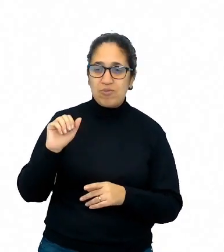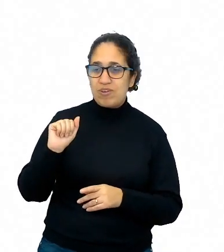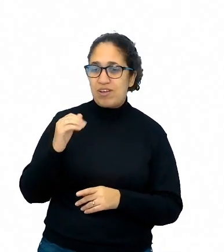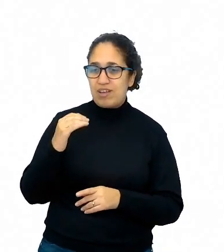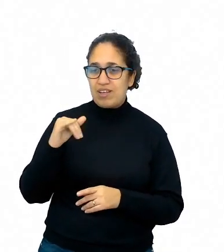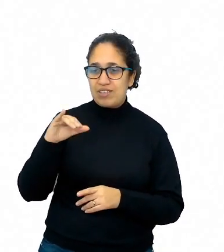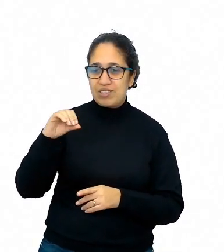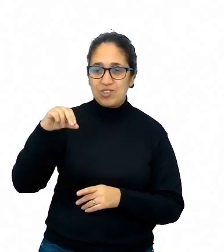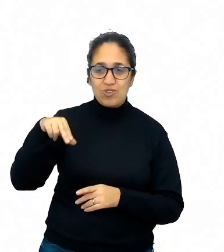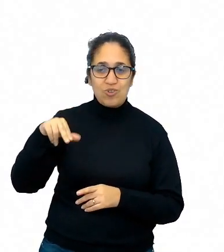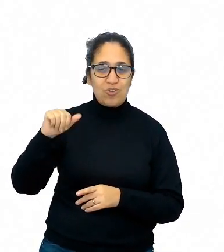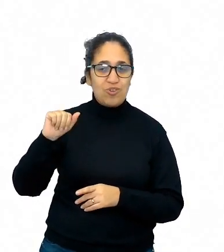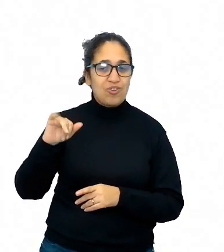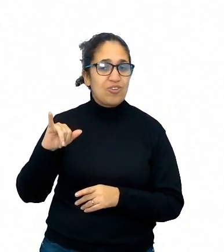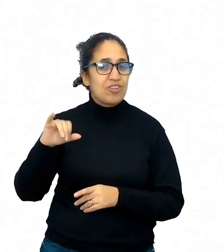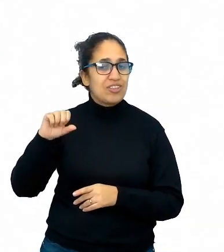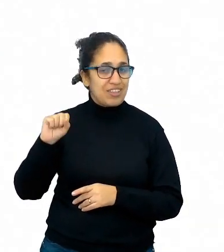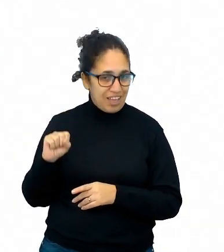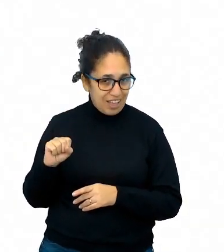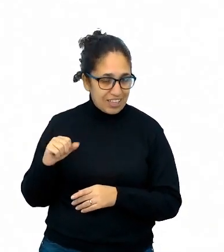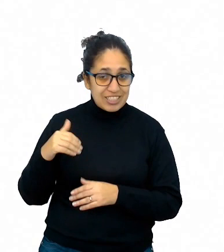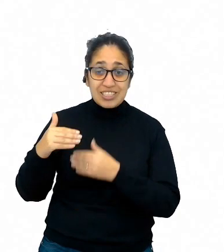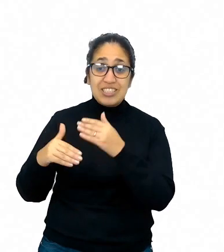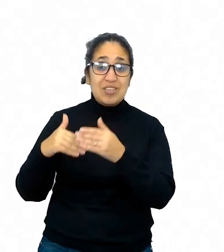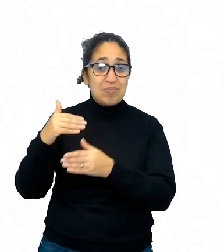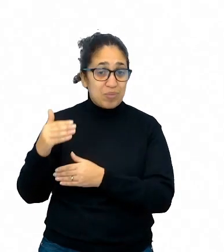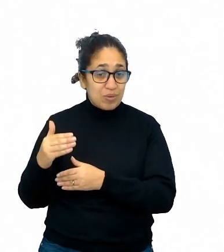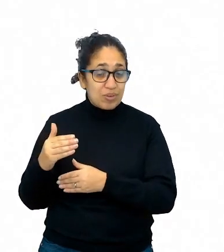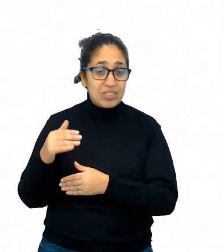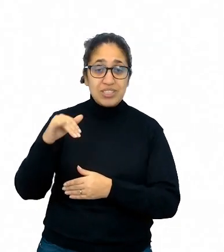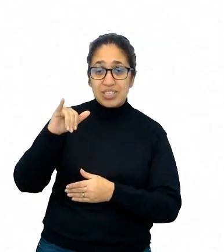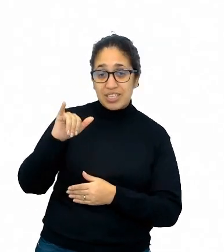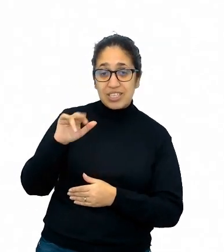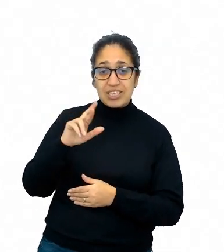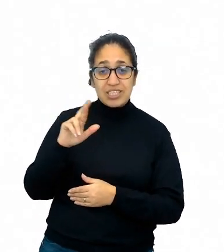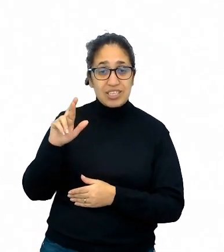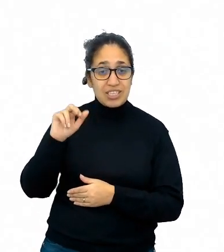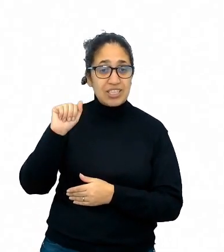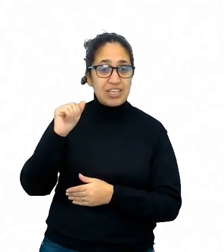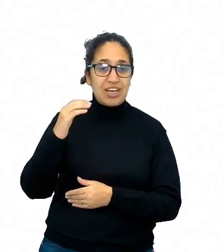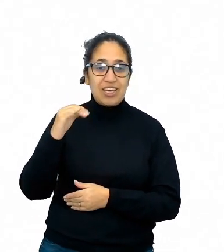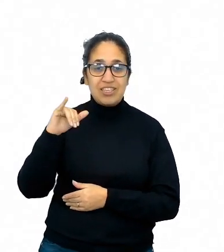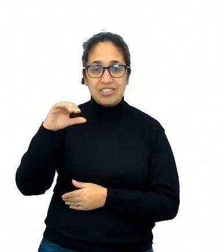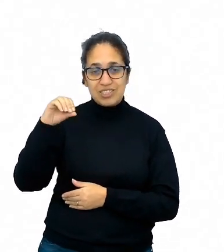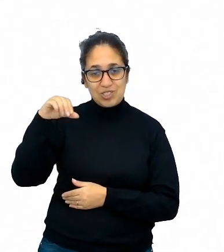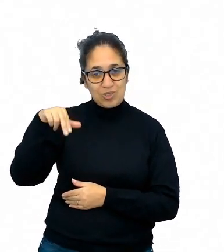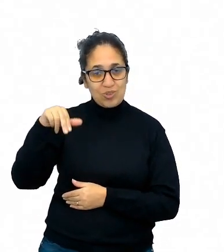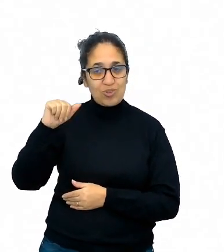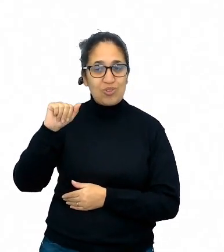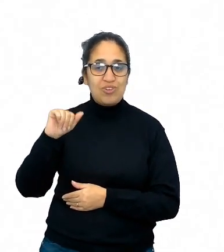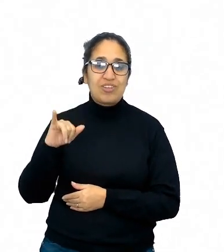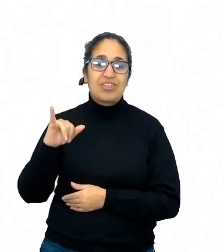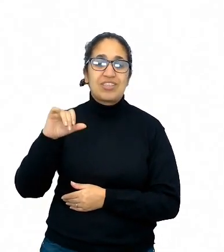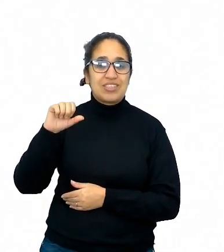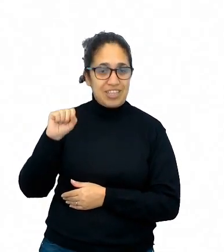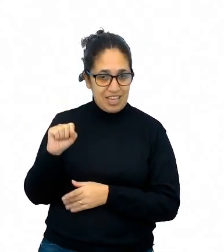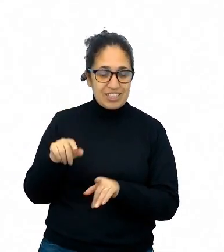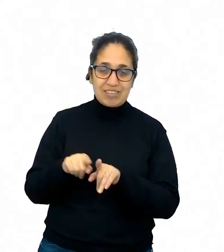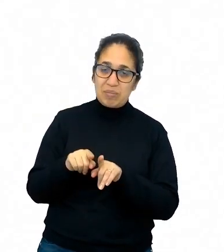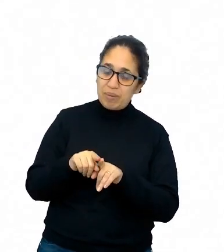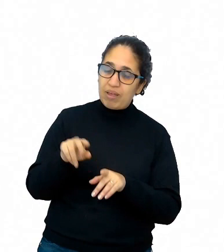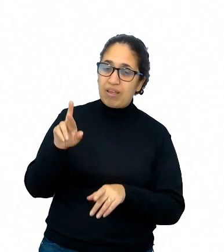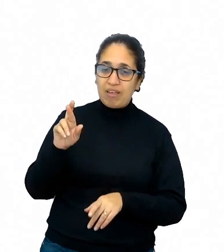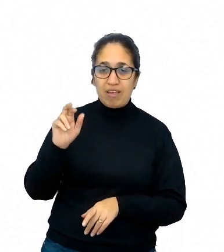e depois, mais para frente, né, os irracionais, né, e bem como, né, os reais, né,